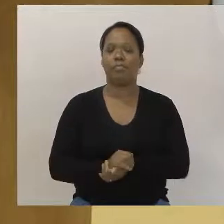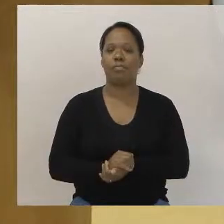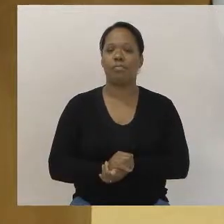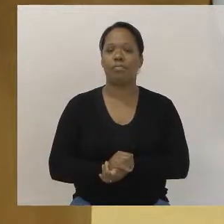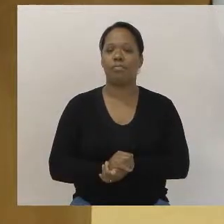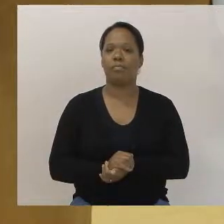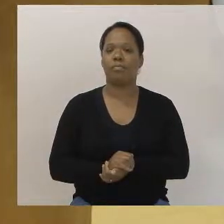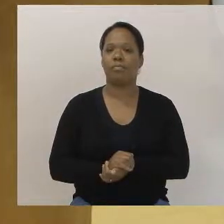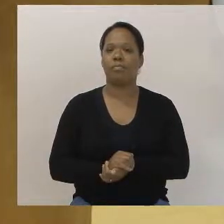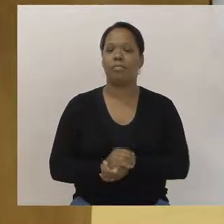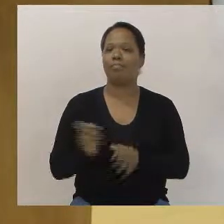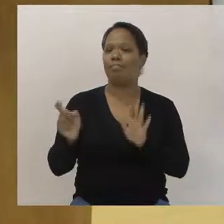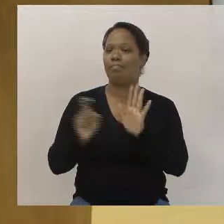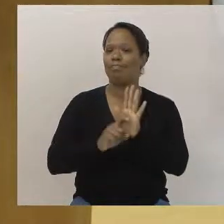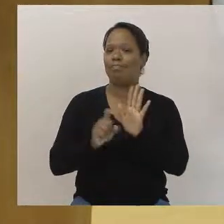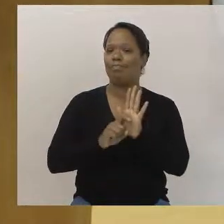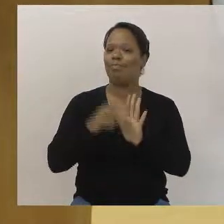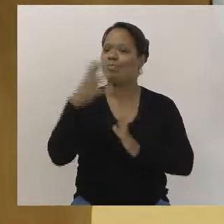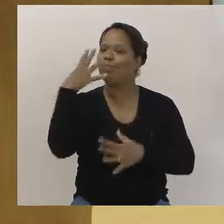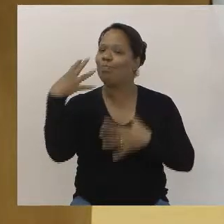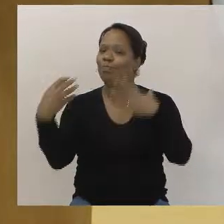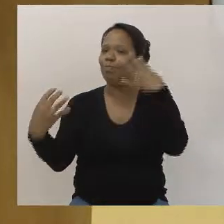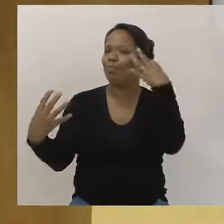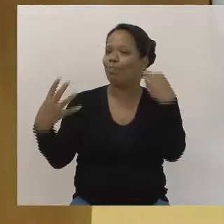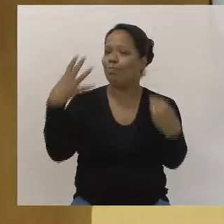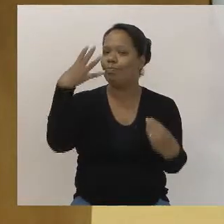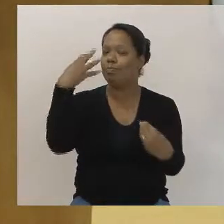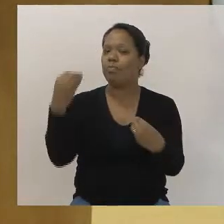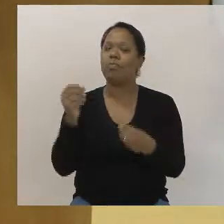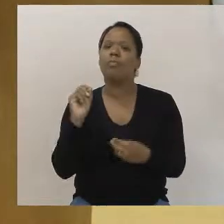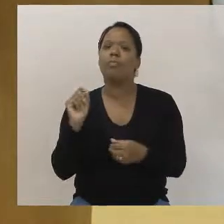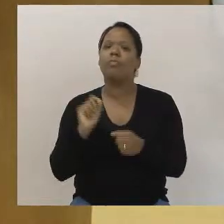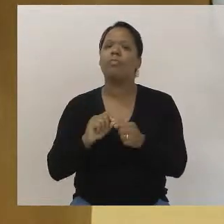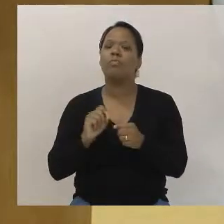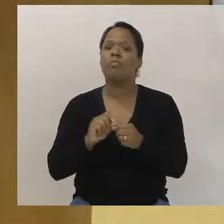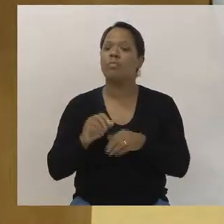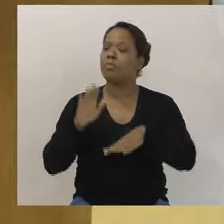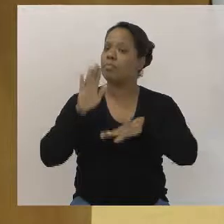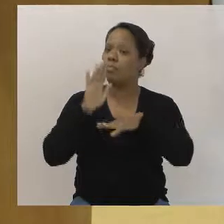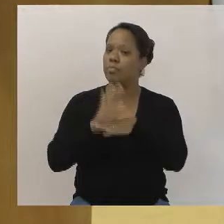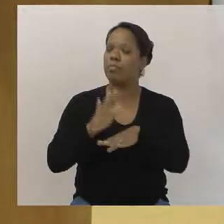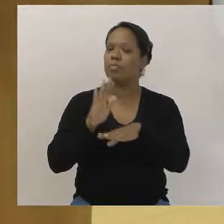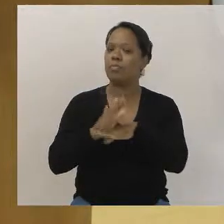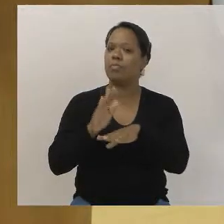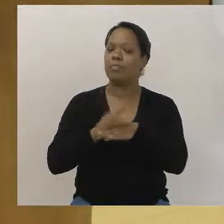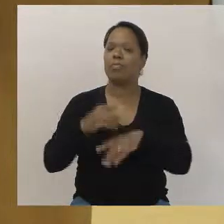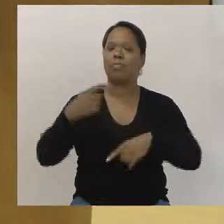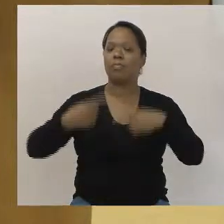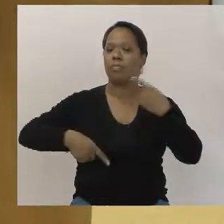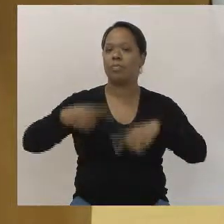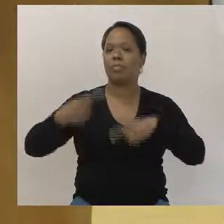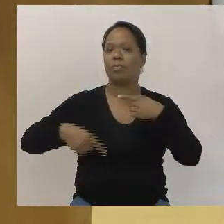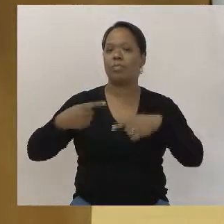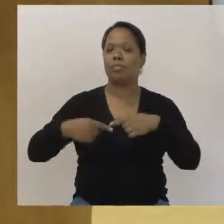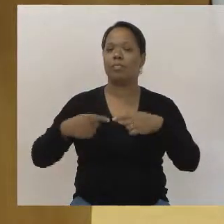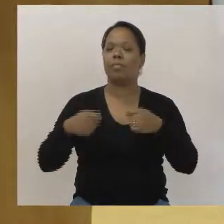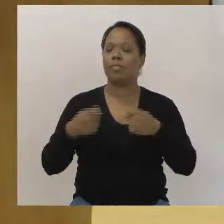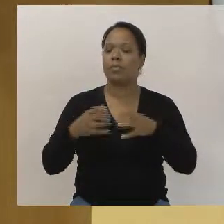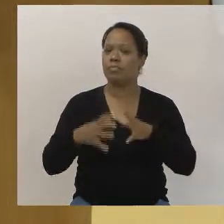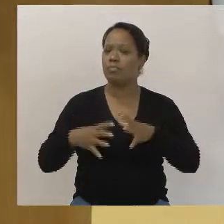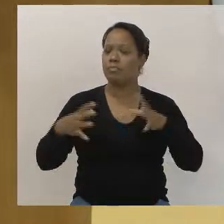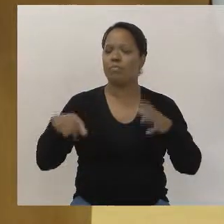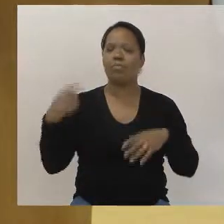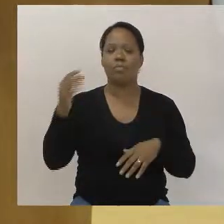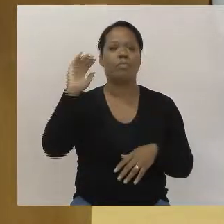pra drogadição então a gente precisa como que a gente faz isso investir e política pública que amplie a gente